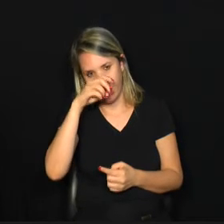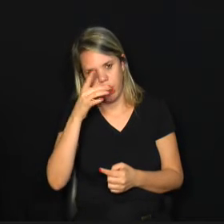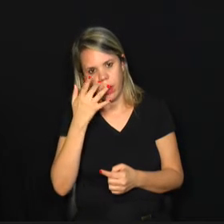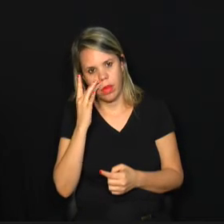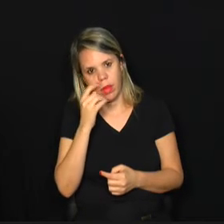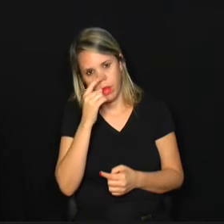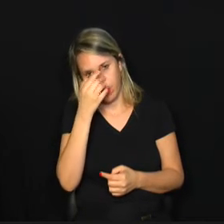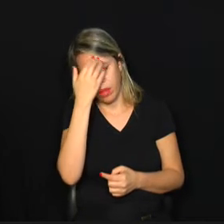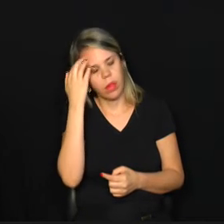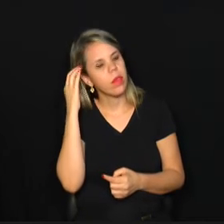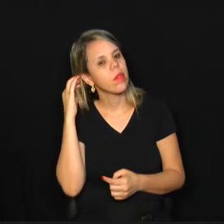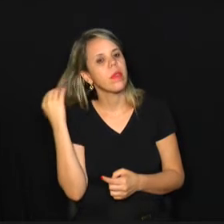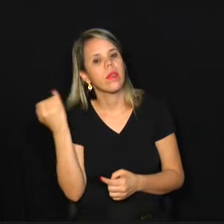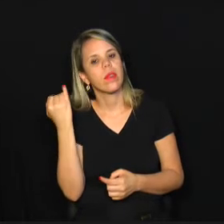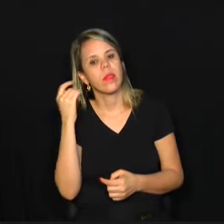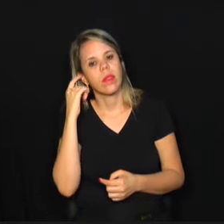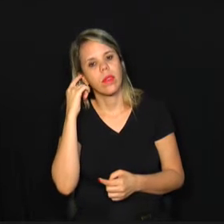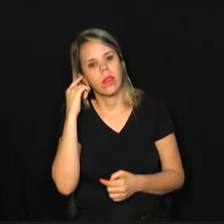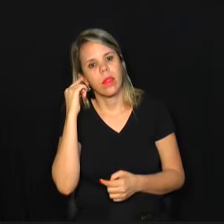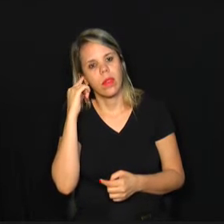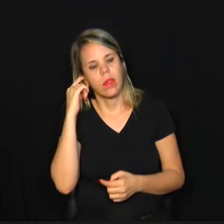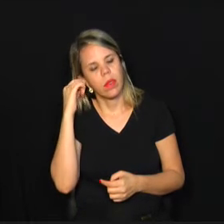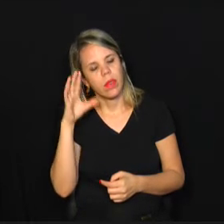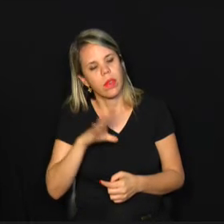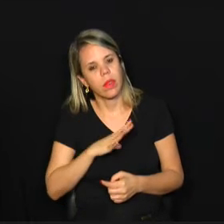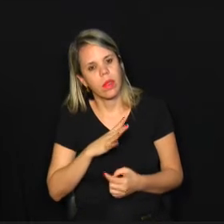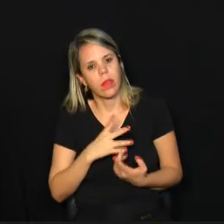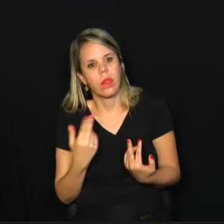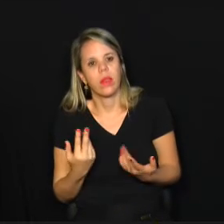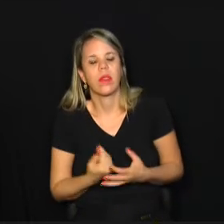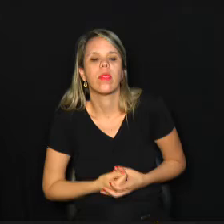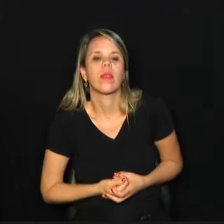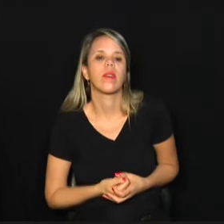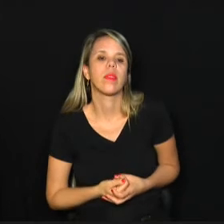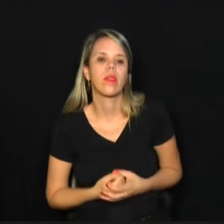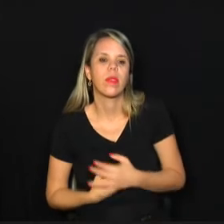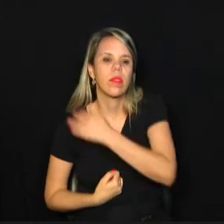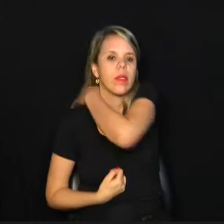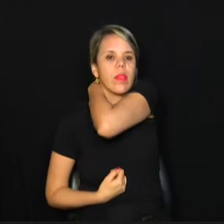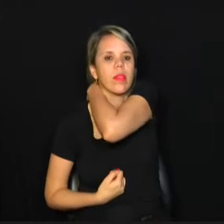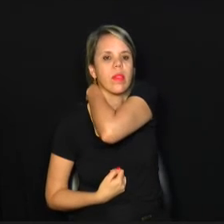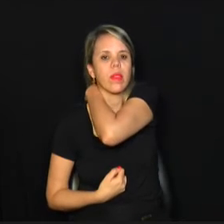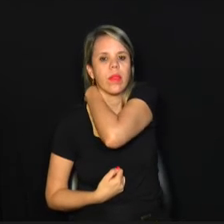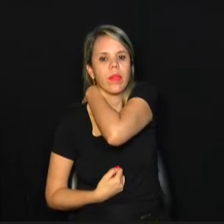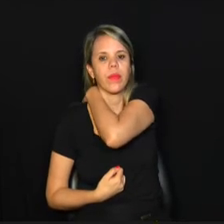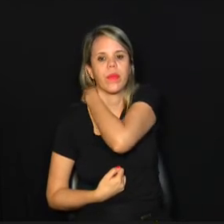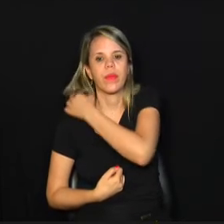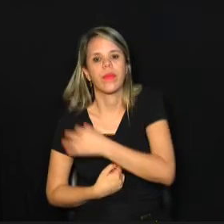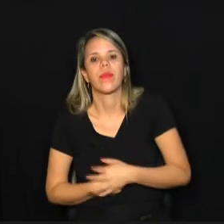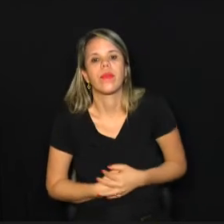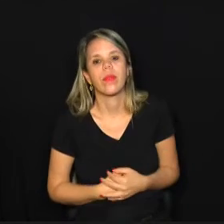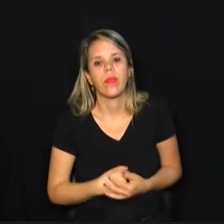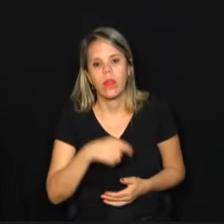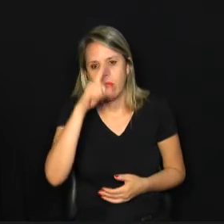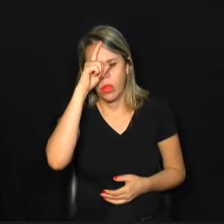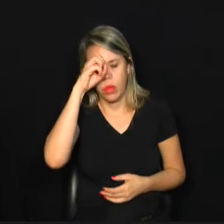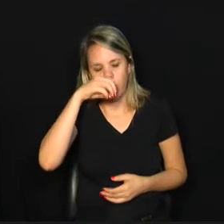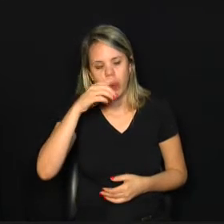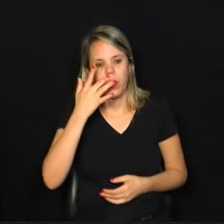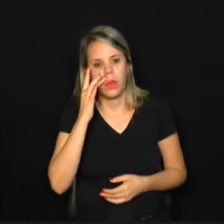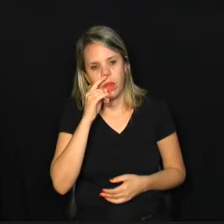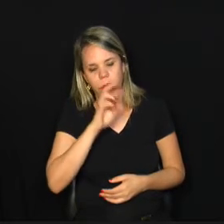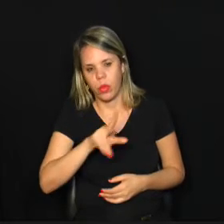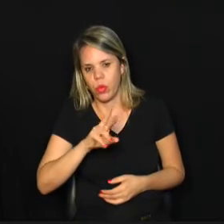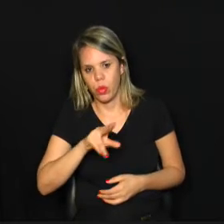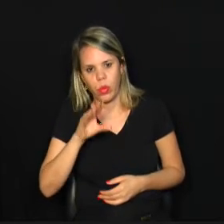uma tamanha importância para essa cidade, assim, que, né, eu sei que no Hospital Ouro Verde não é